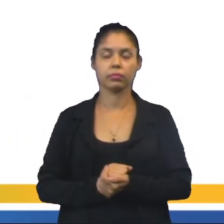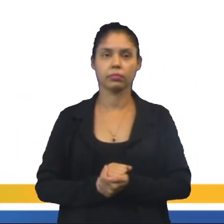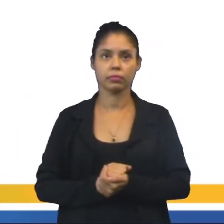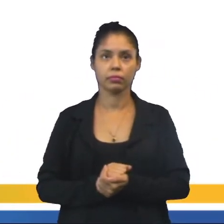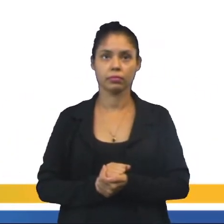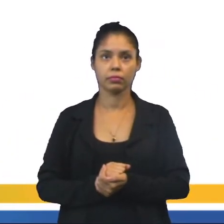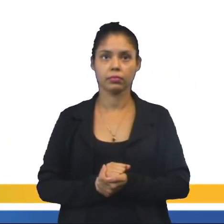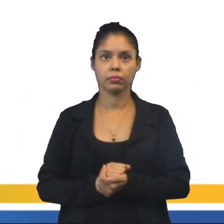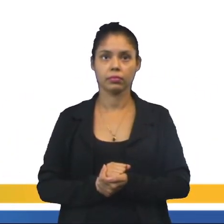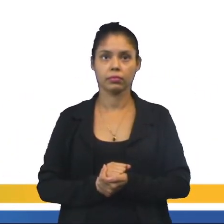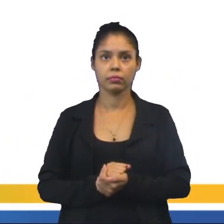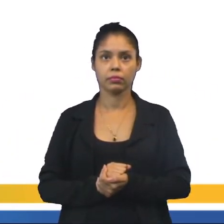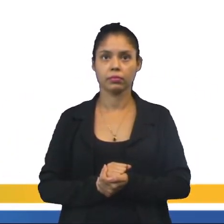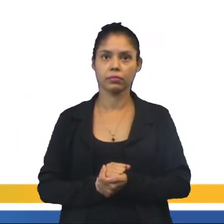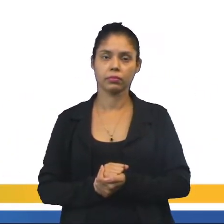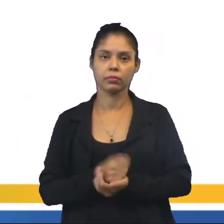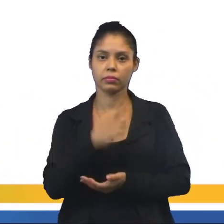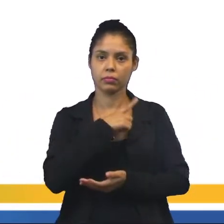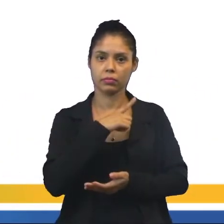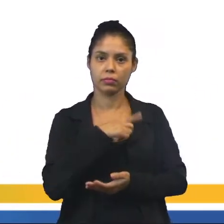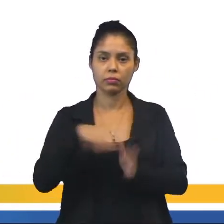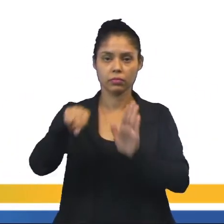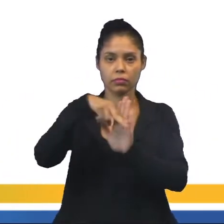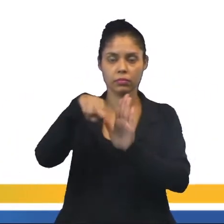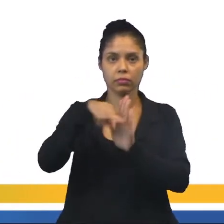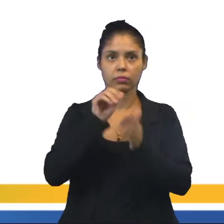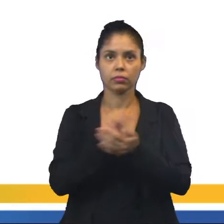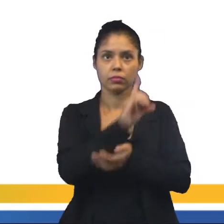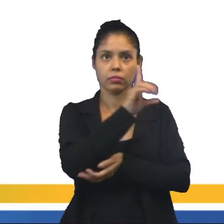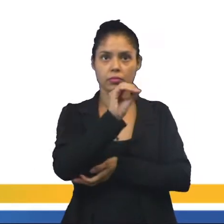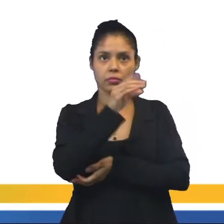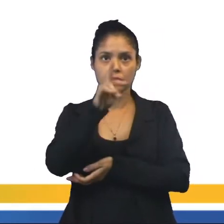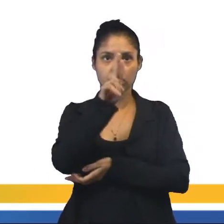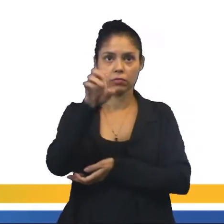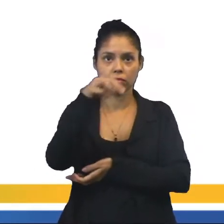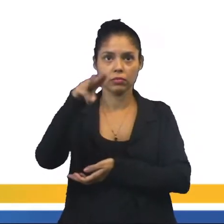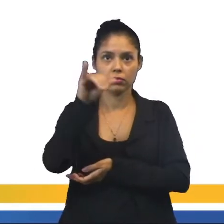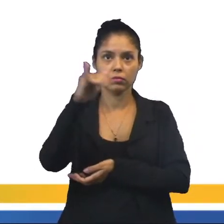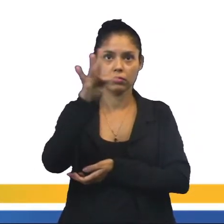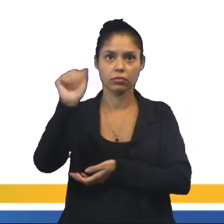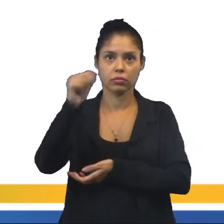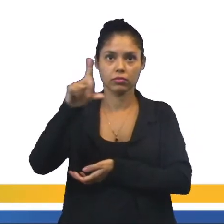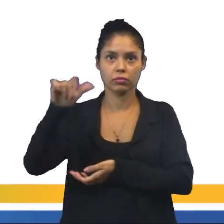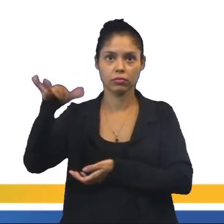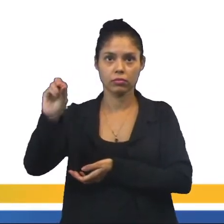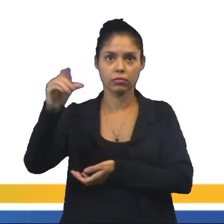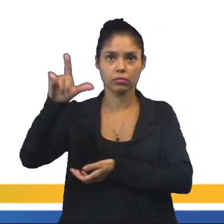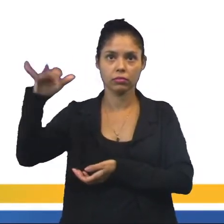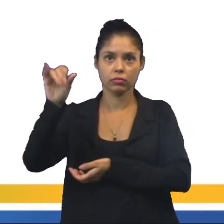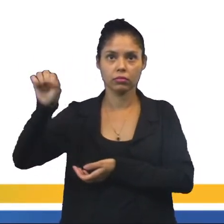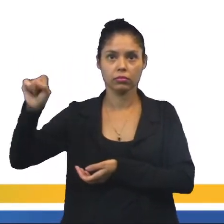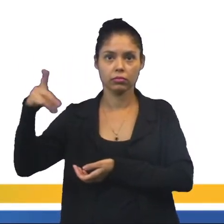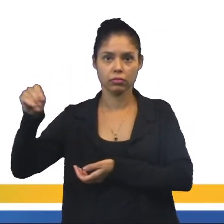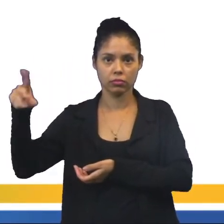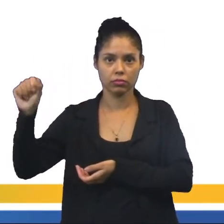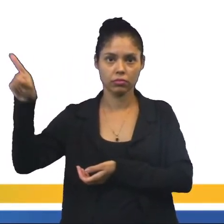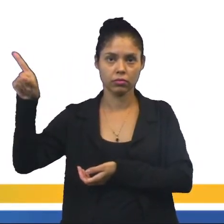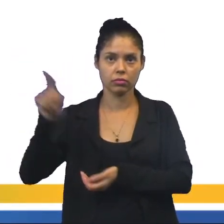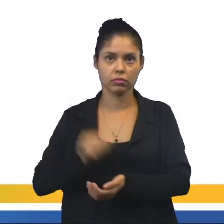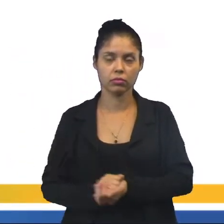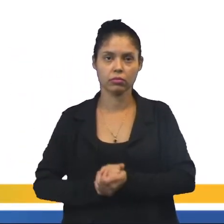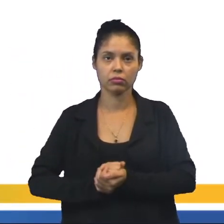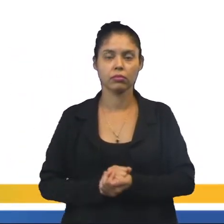a clave de sol coloquei também as notas companhia comigo e dó ré mi fá sol lá si dó